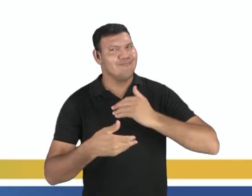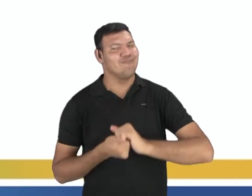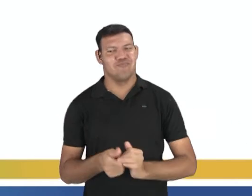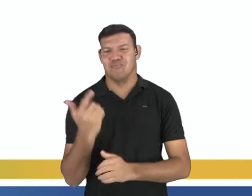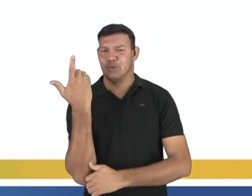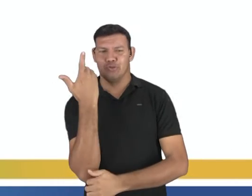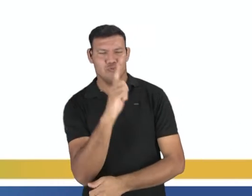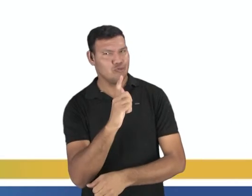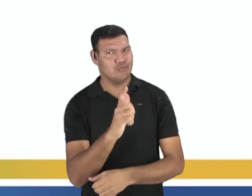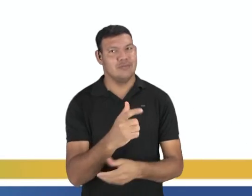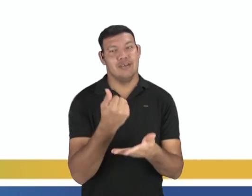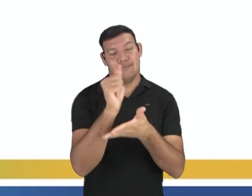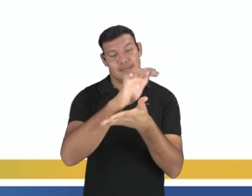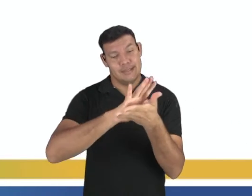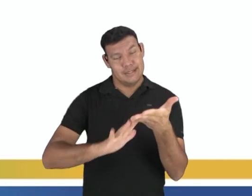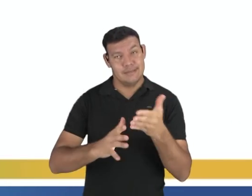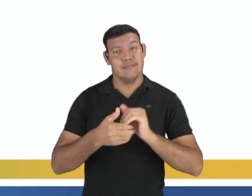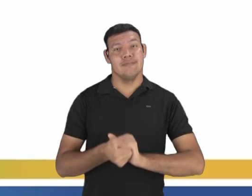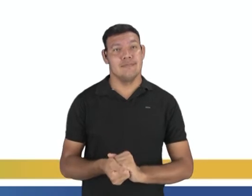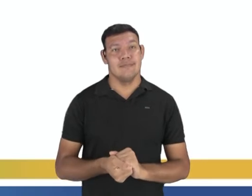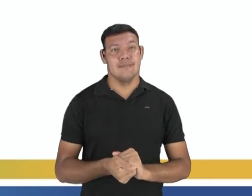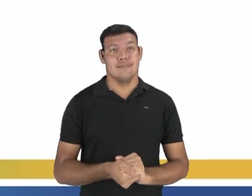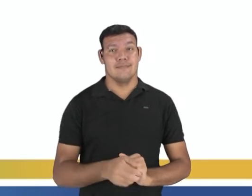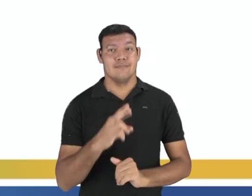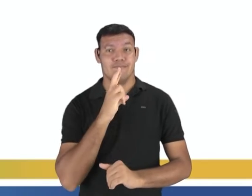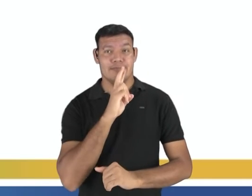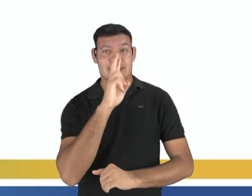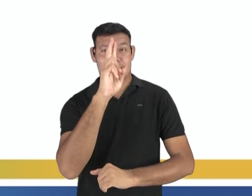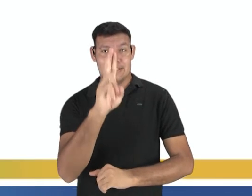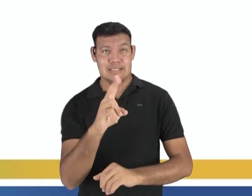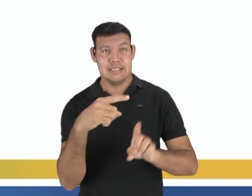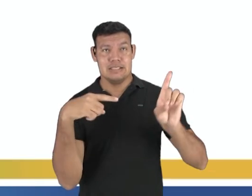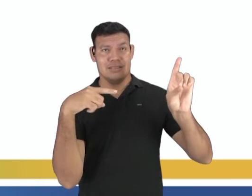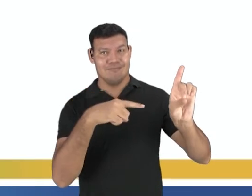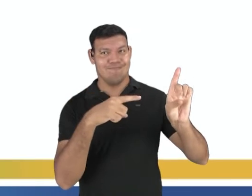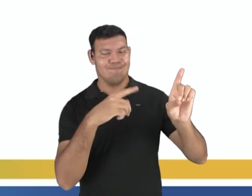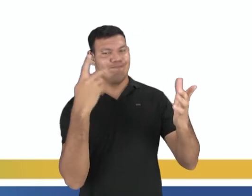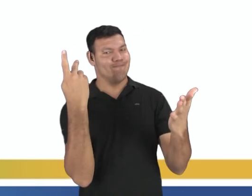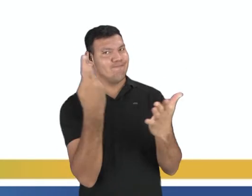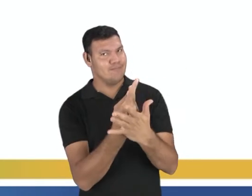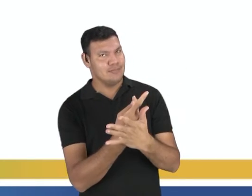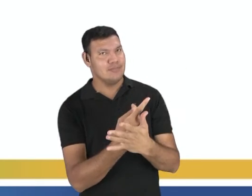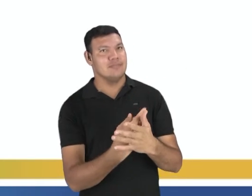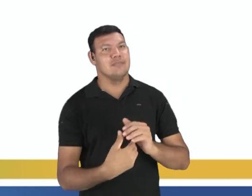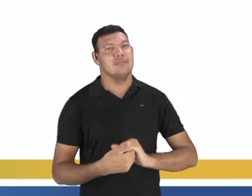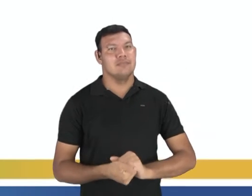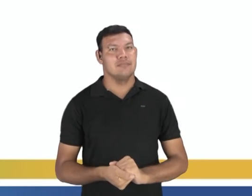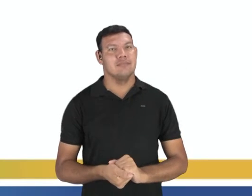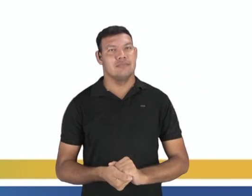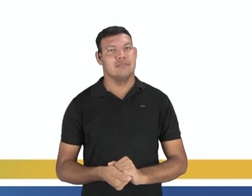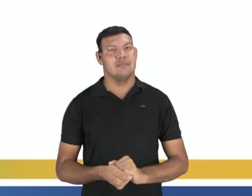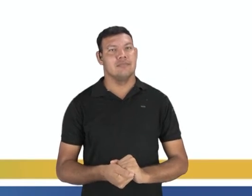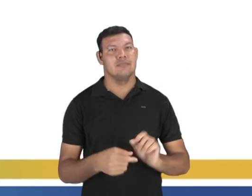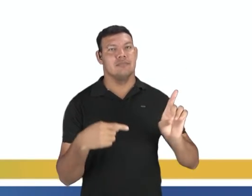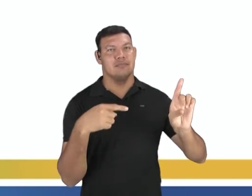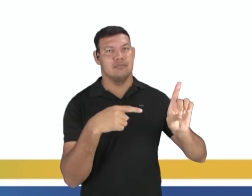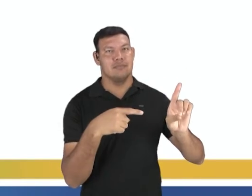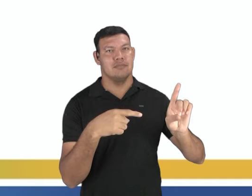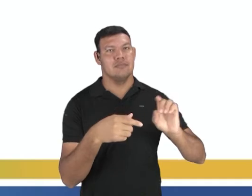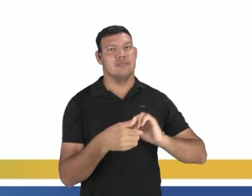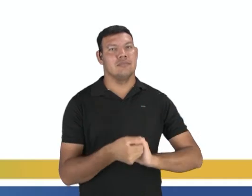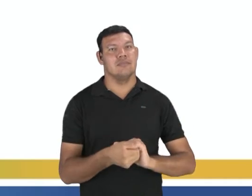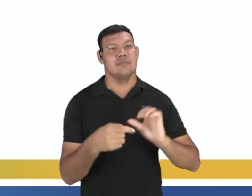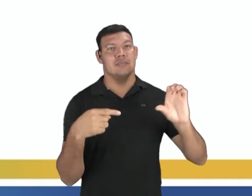não consegue realizar a tarefa. A única alternativa que não tem um benefício é a letra C de casa, vencer a qualquer